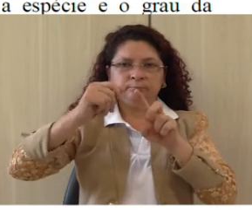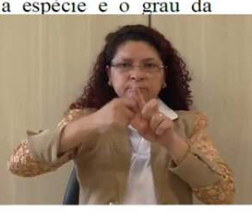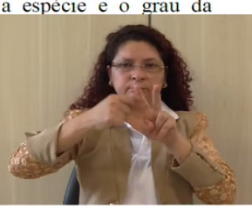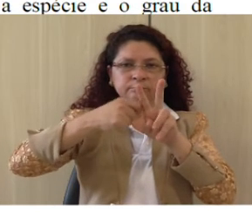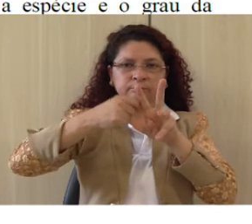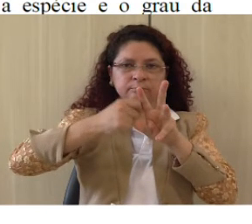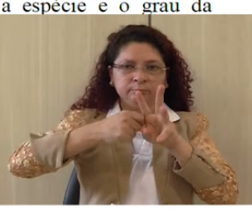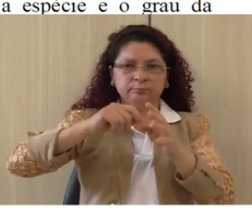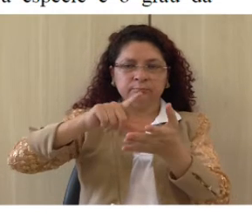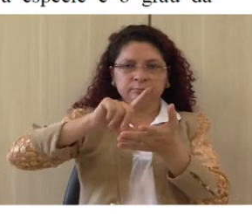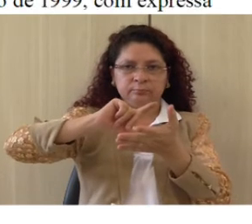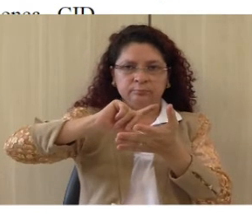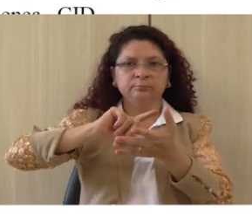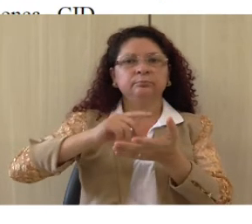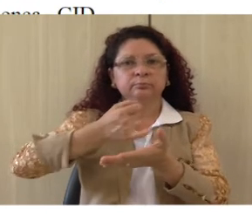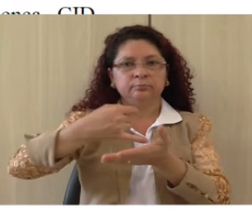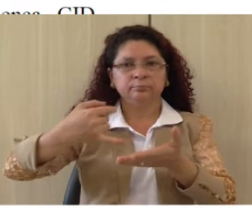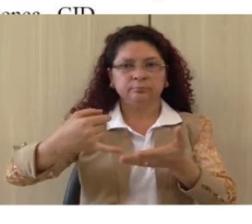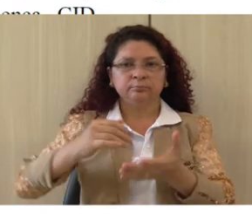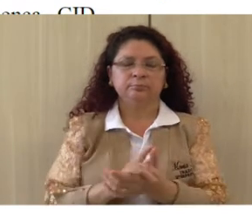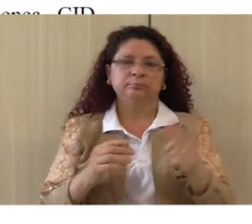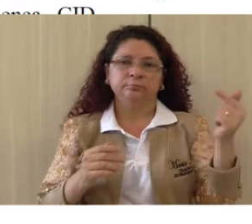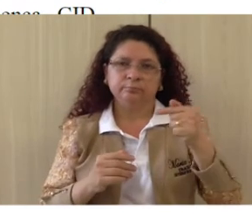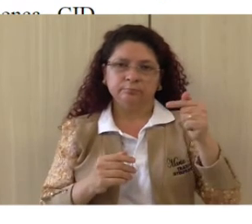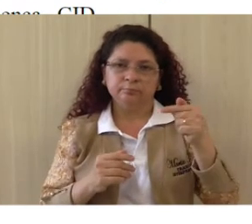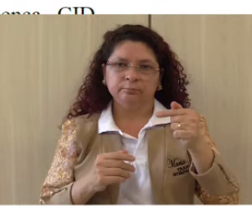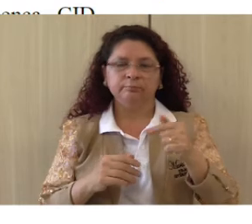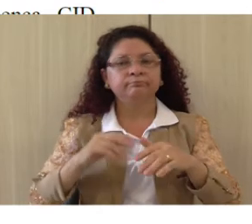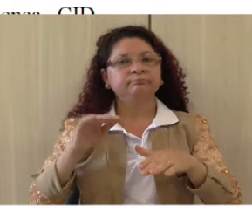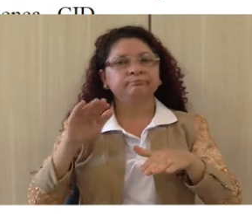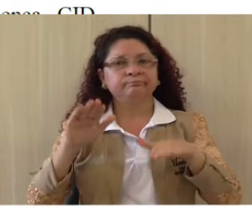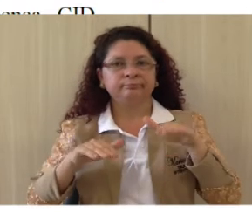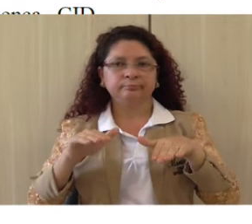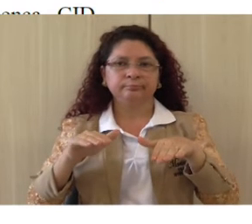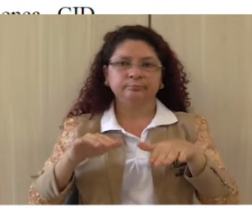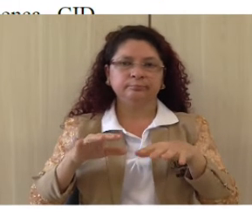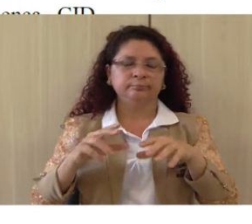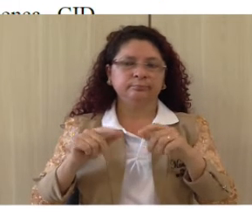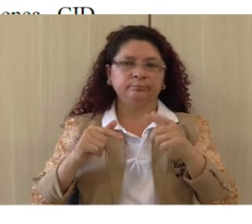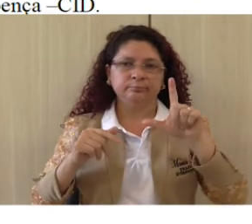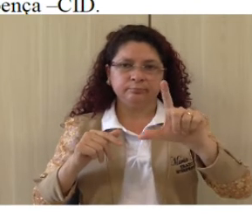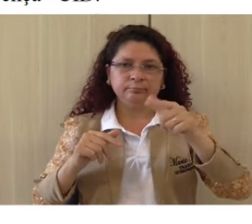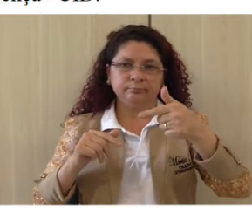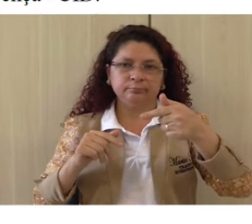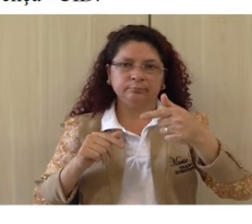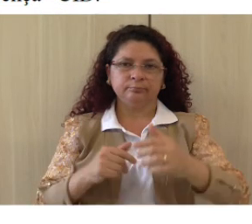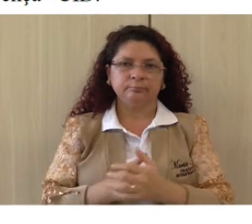meses anteriores à inscrição. Sétimo, modalidade de concorrência L7.